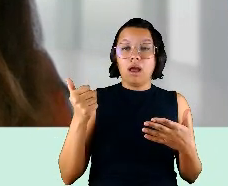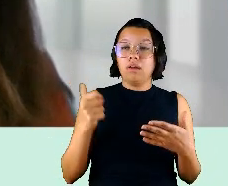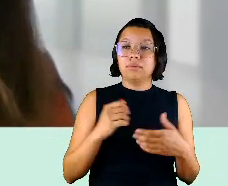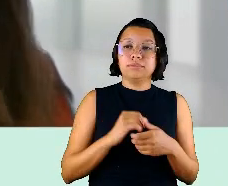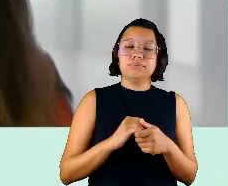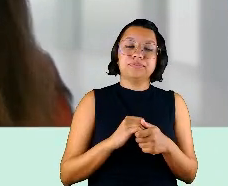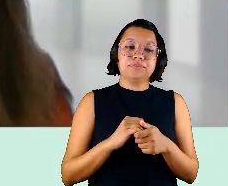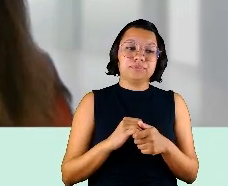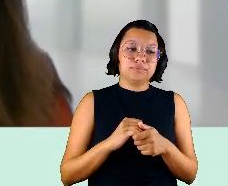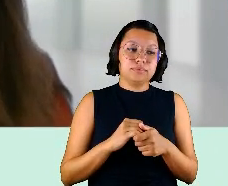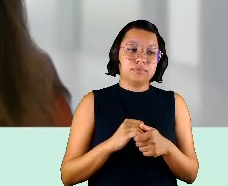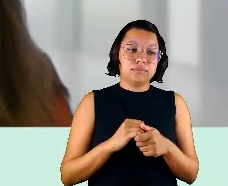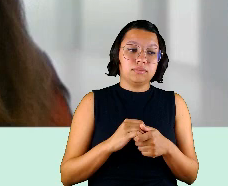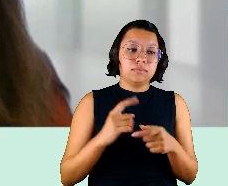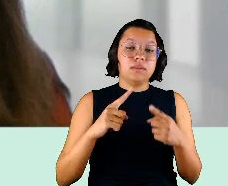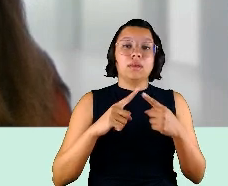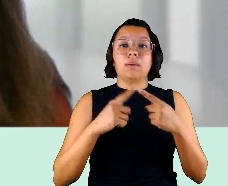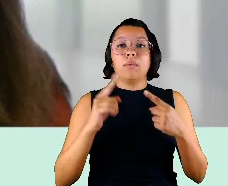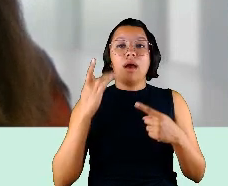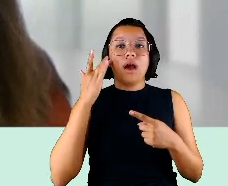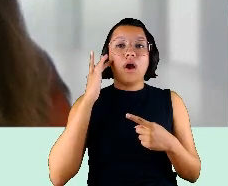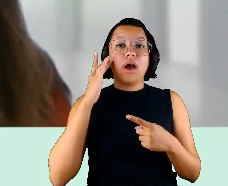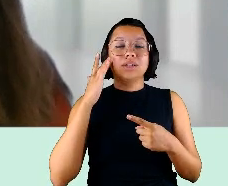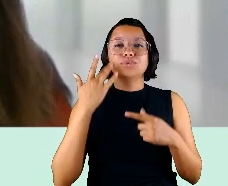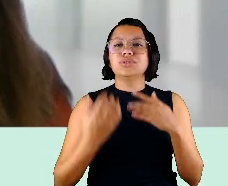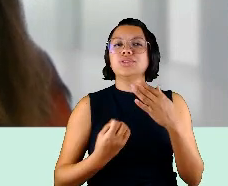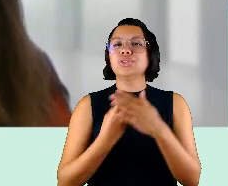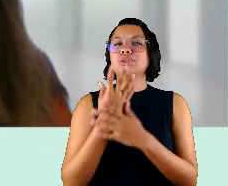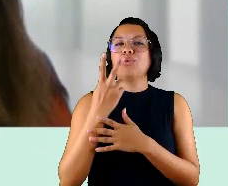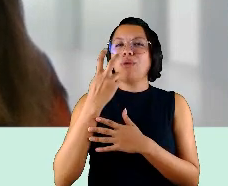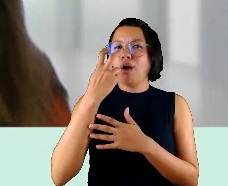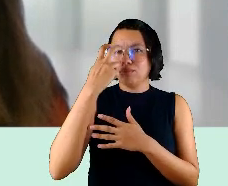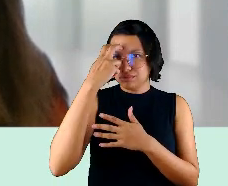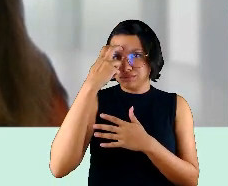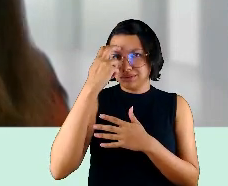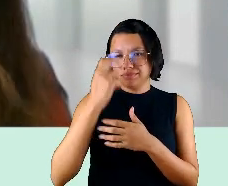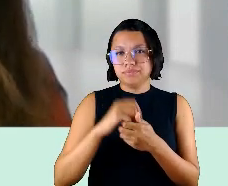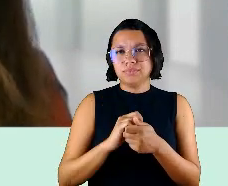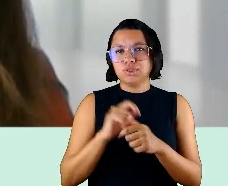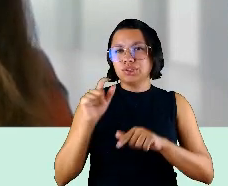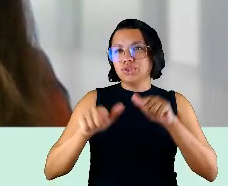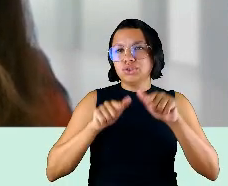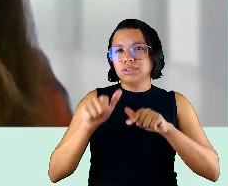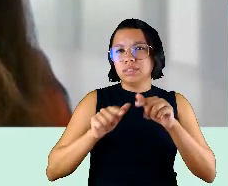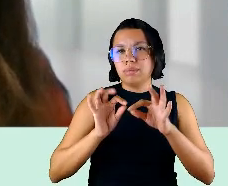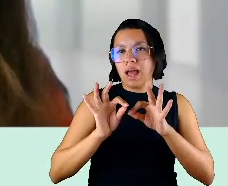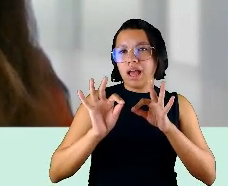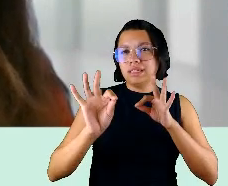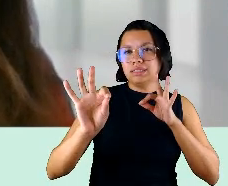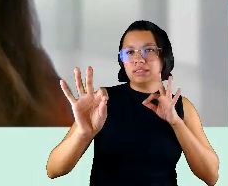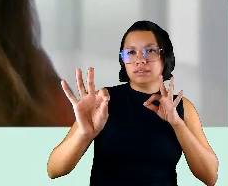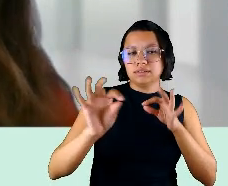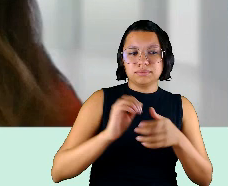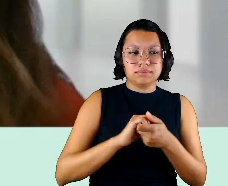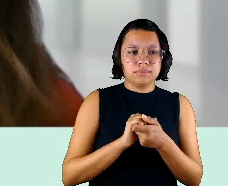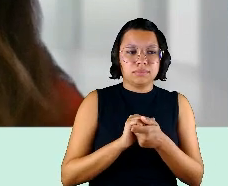ainda. Mas eu acho que se criou uma cultura de trabalhar à distância.